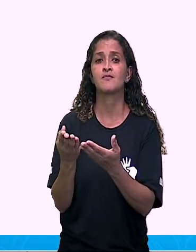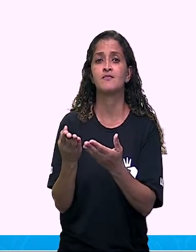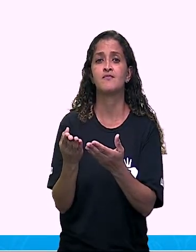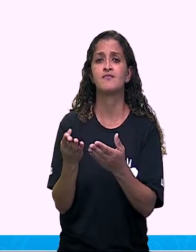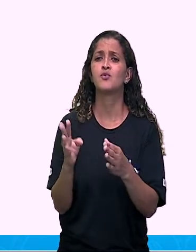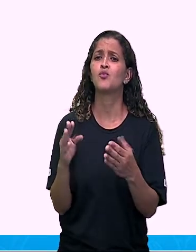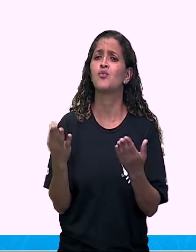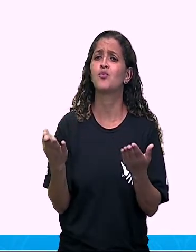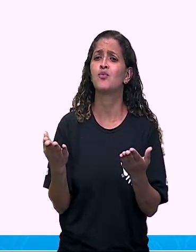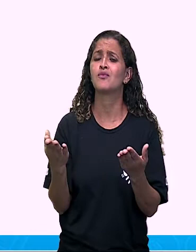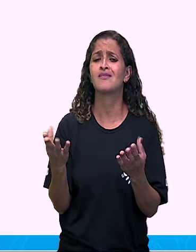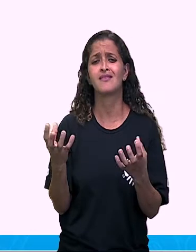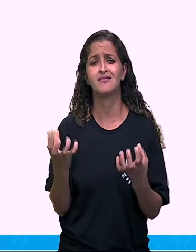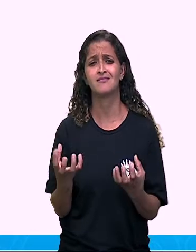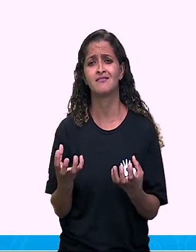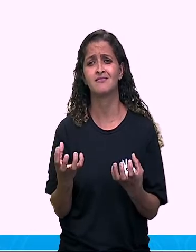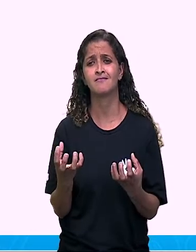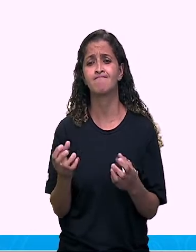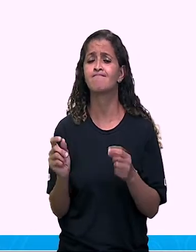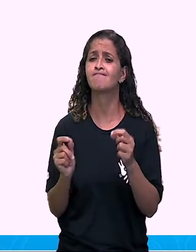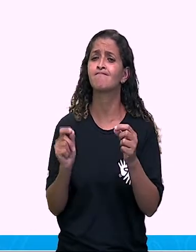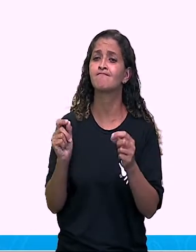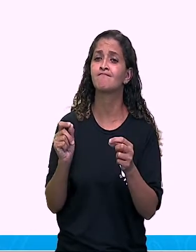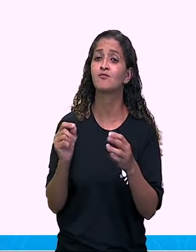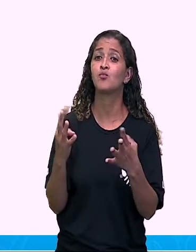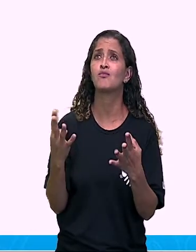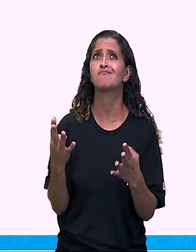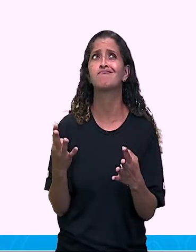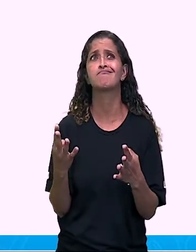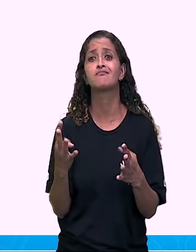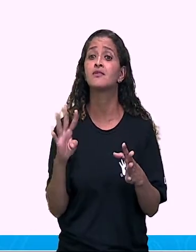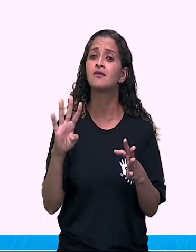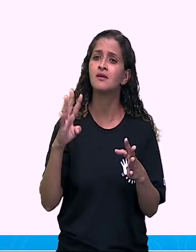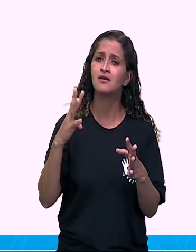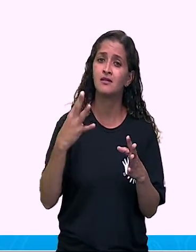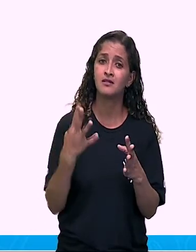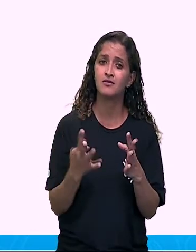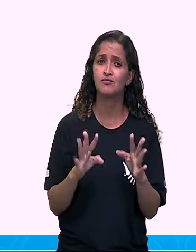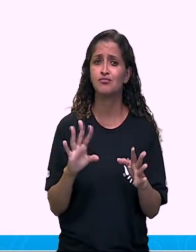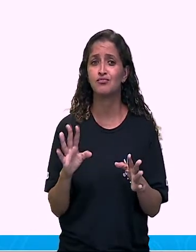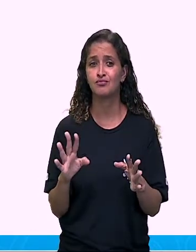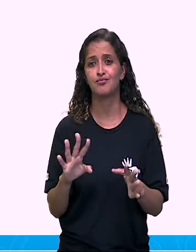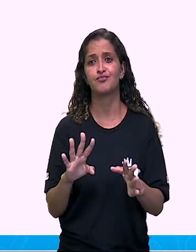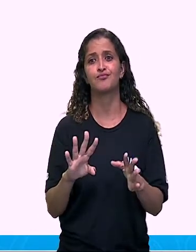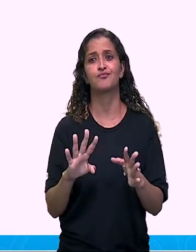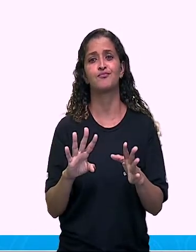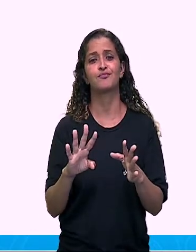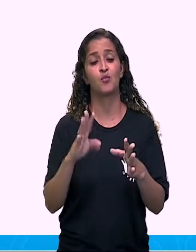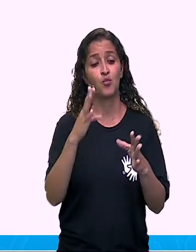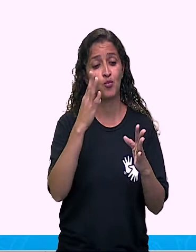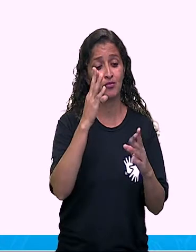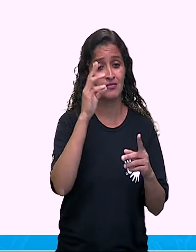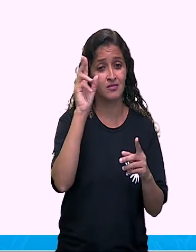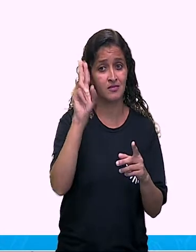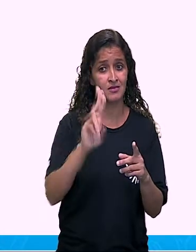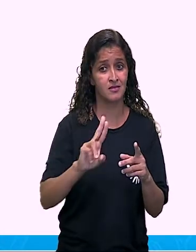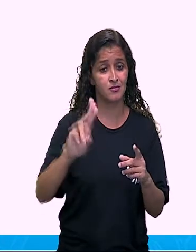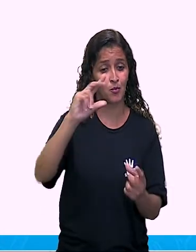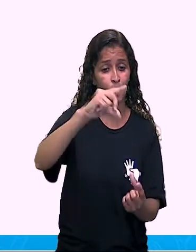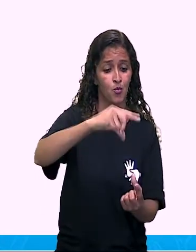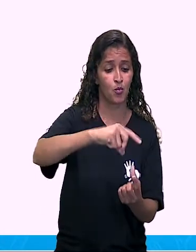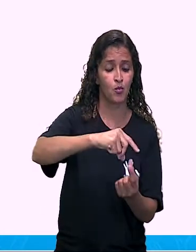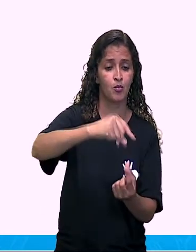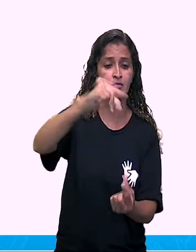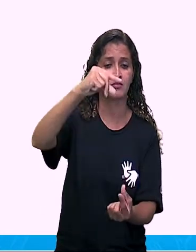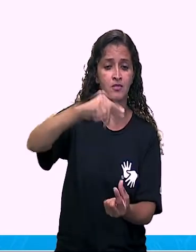E quando nós queremos 4 dezenas, nós representamos com 4